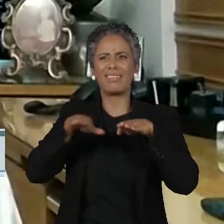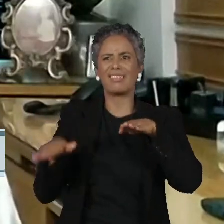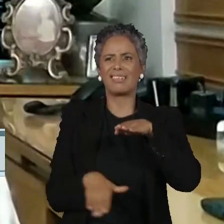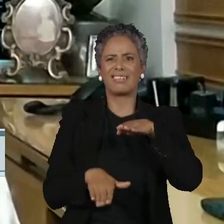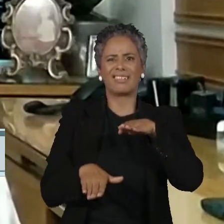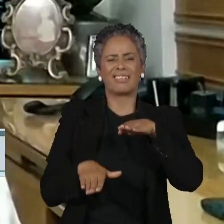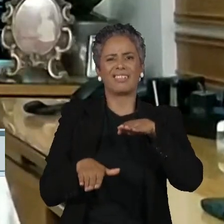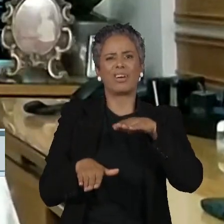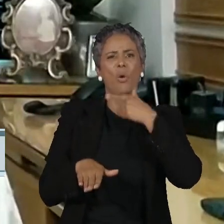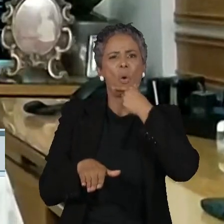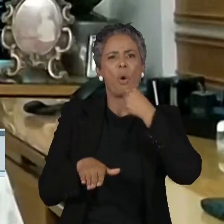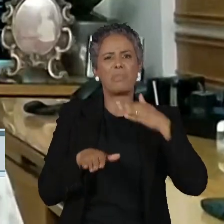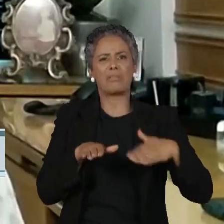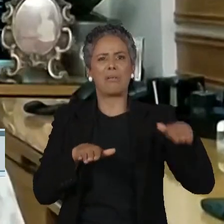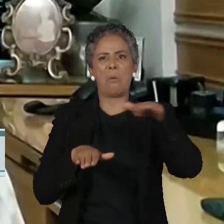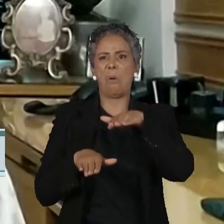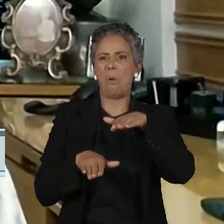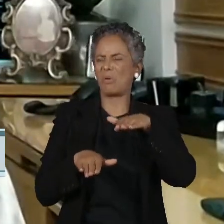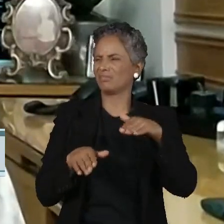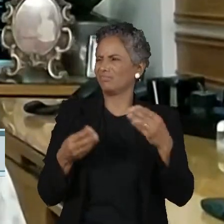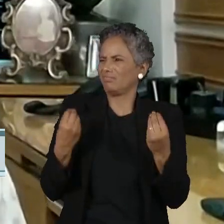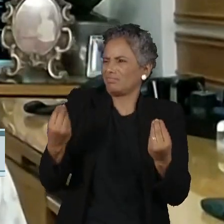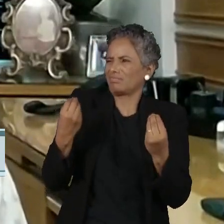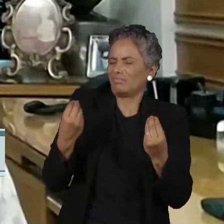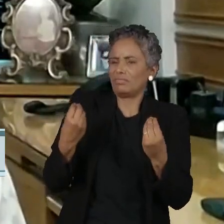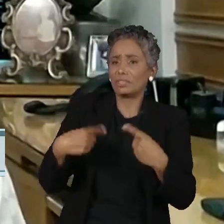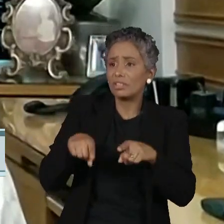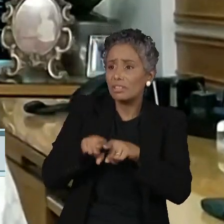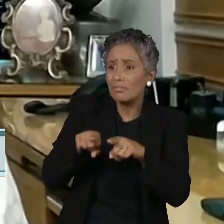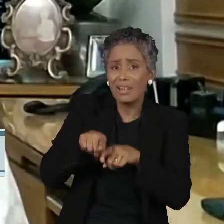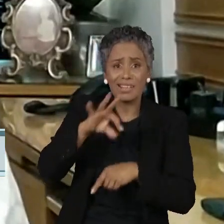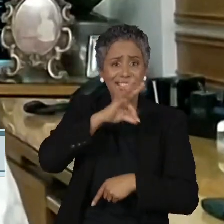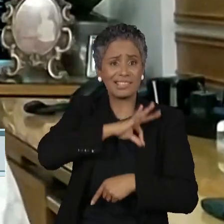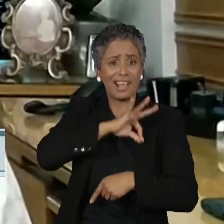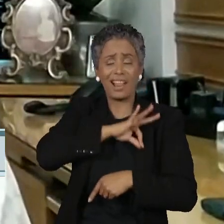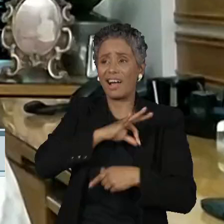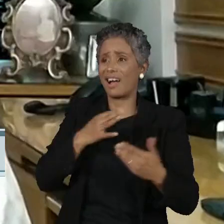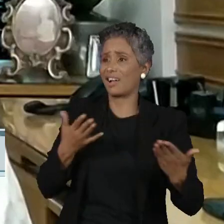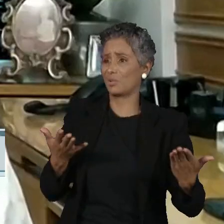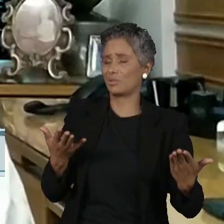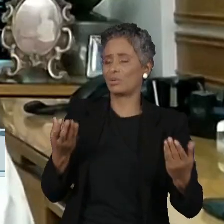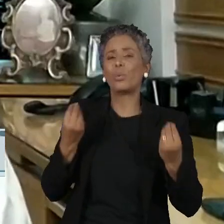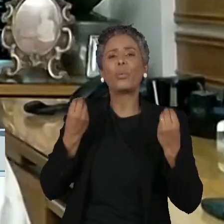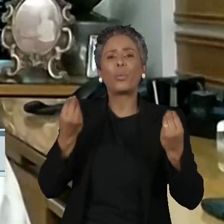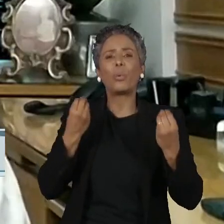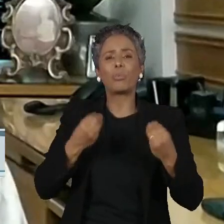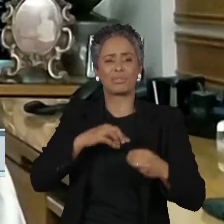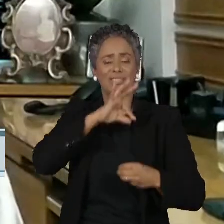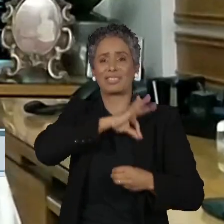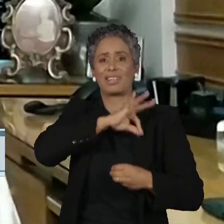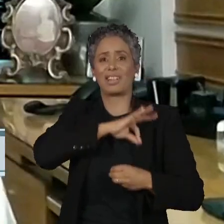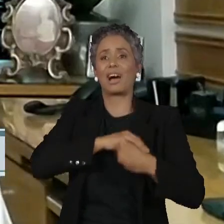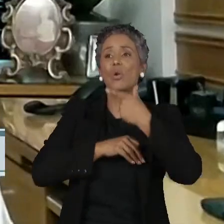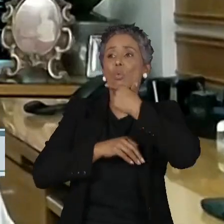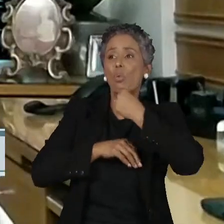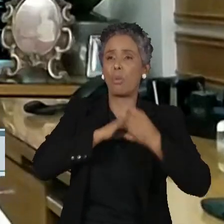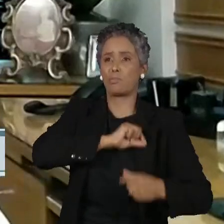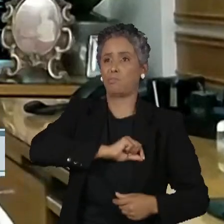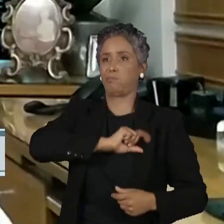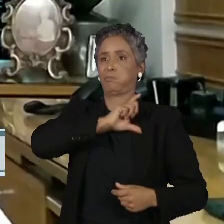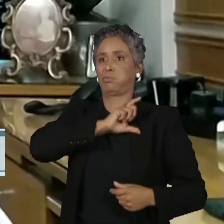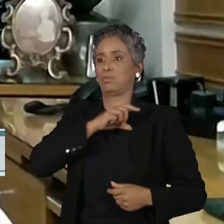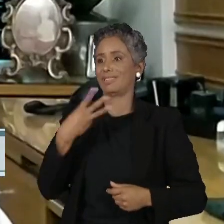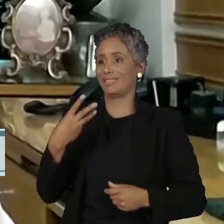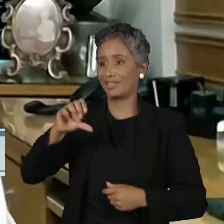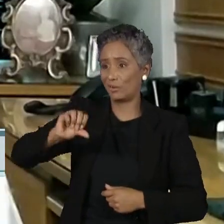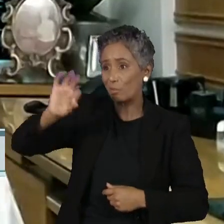é incrível que os mesmos postos, com a mesma capacidade, os homens ainda ganham 39% a